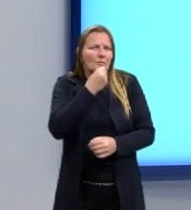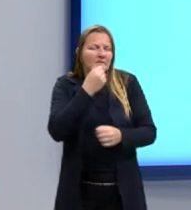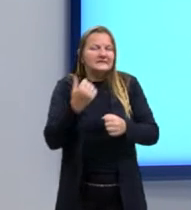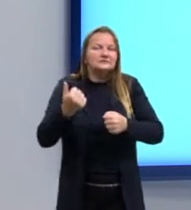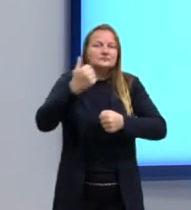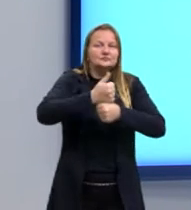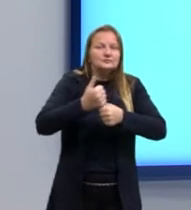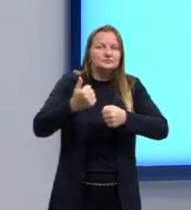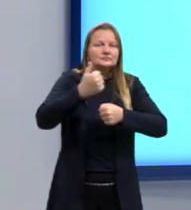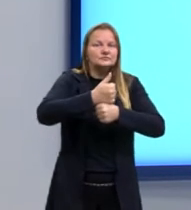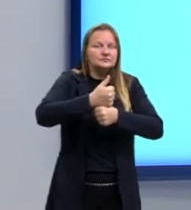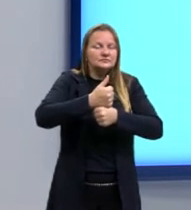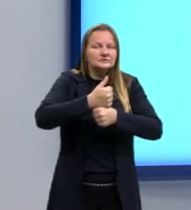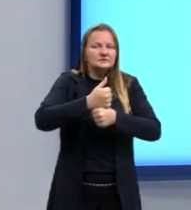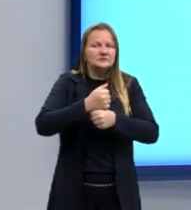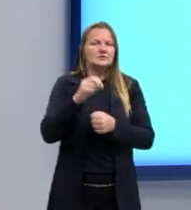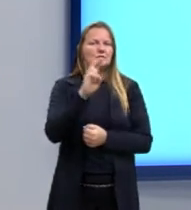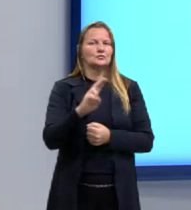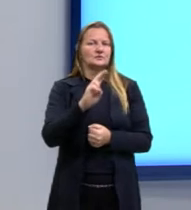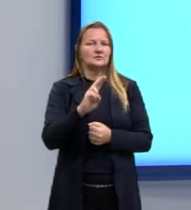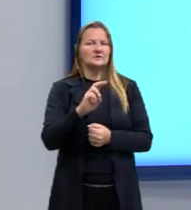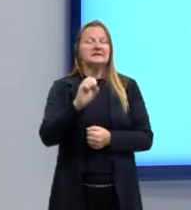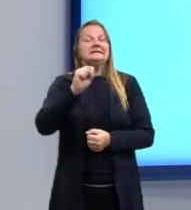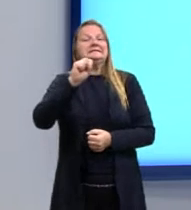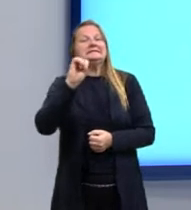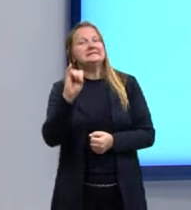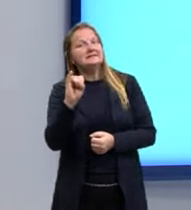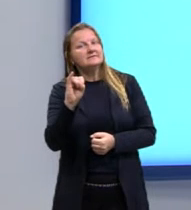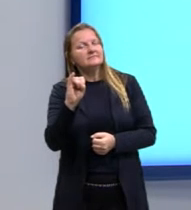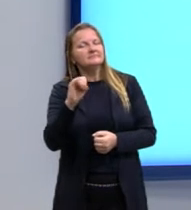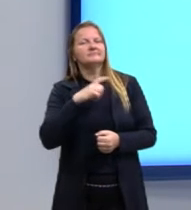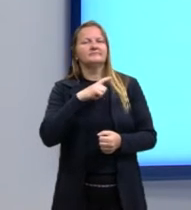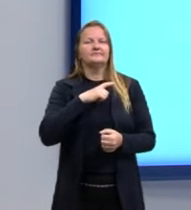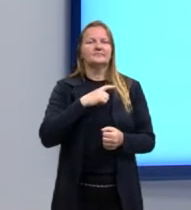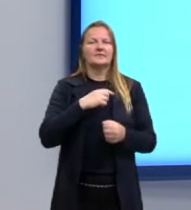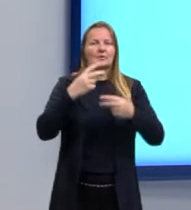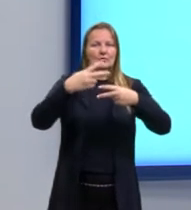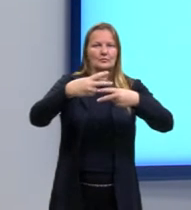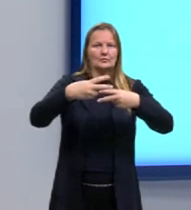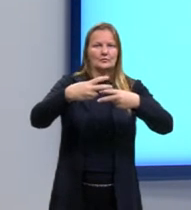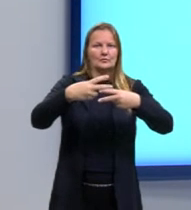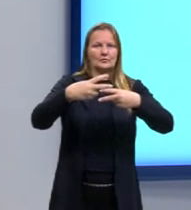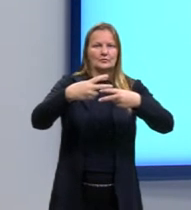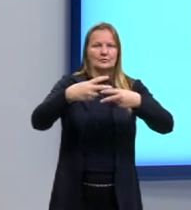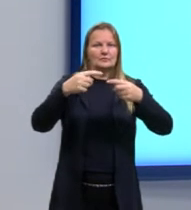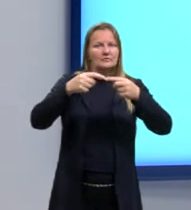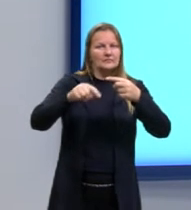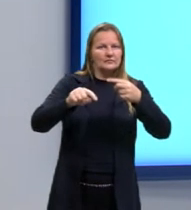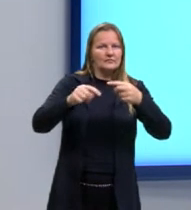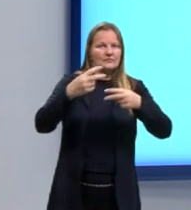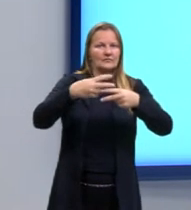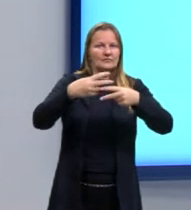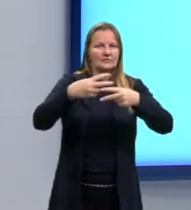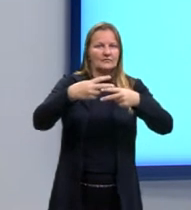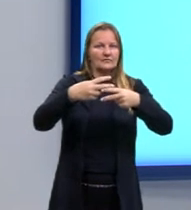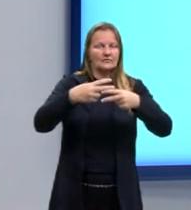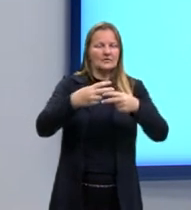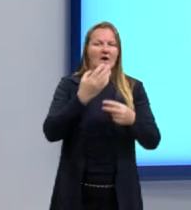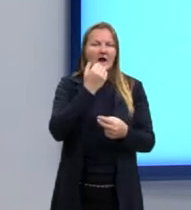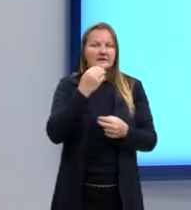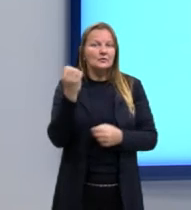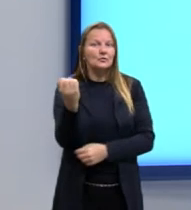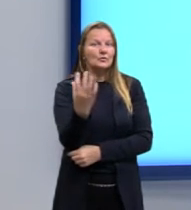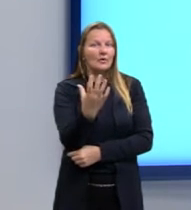a ração que ele vem utilizando pela Nova se o coeficiente de variação da Ração